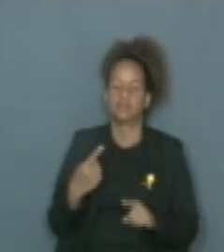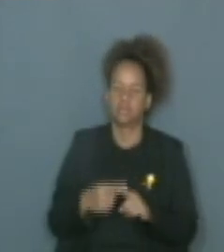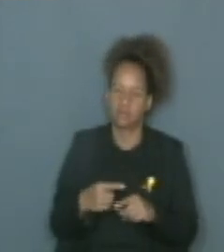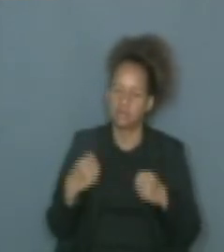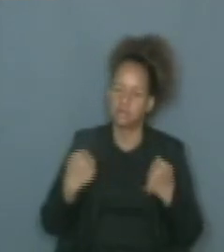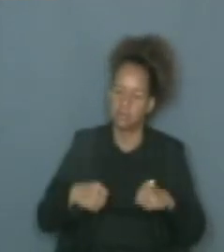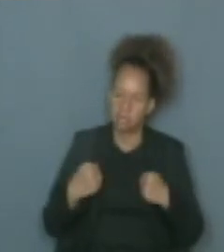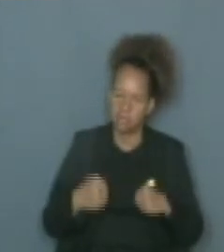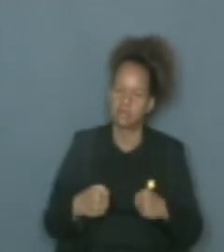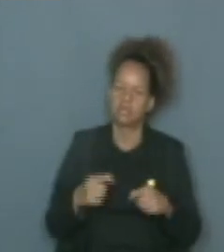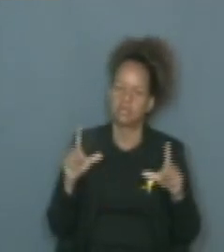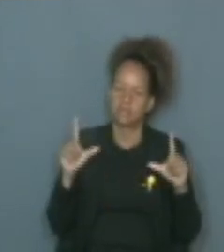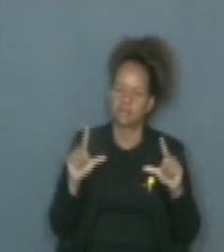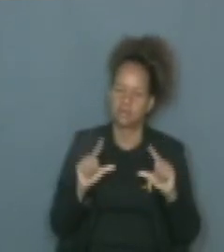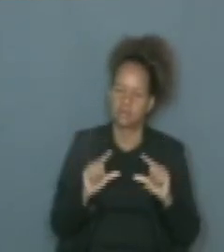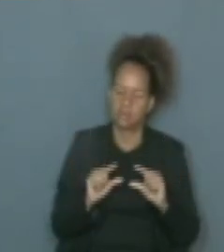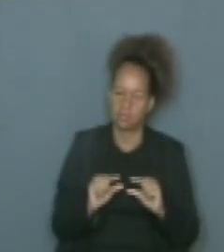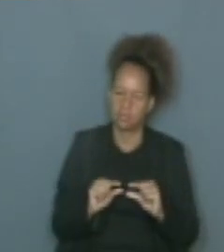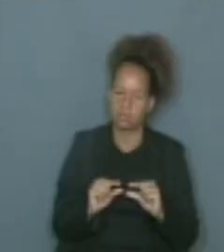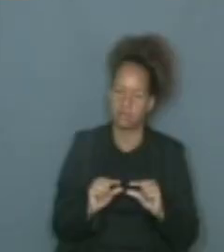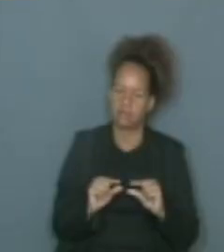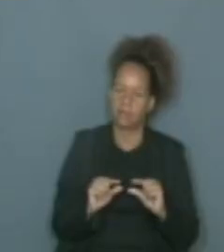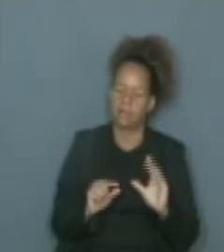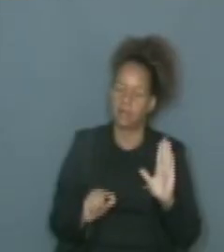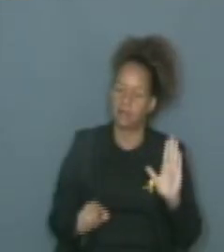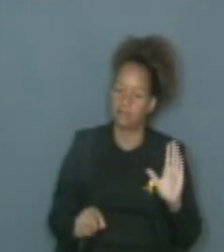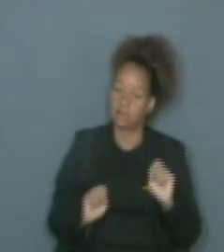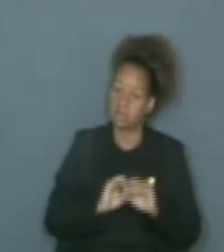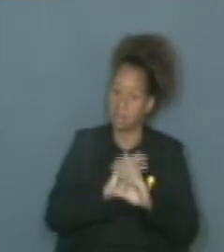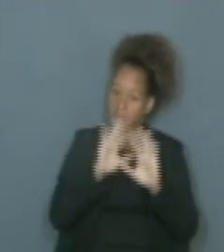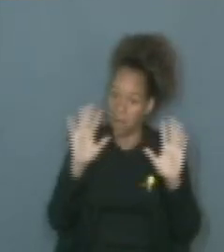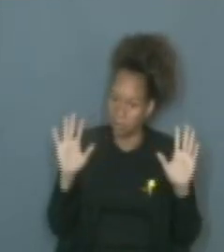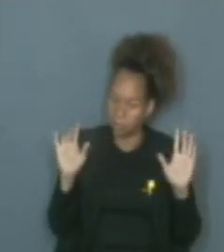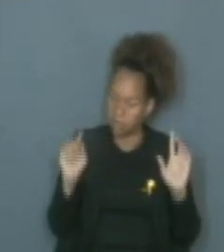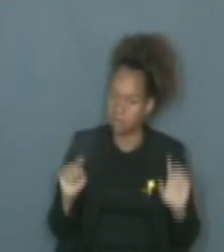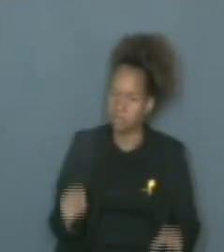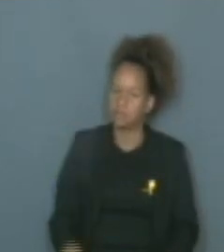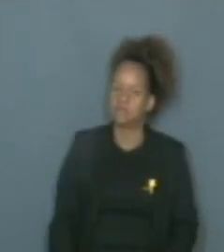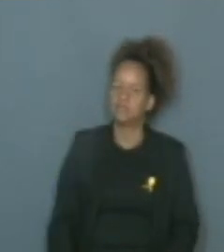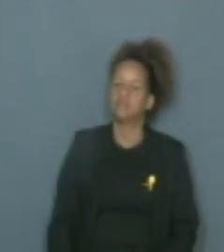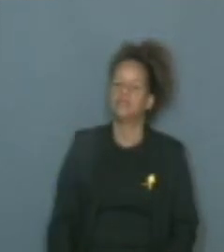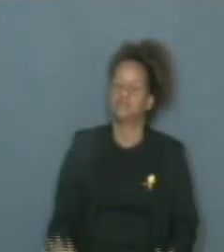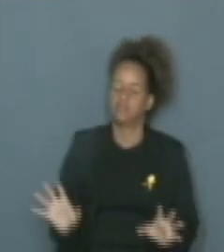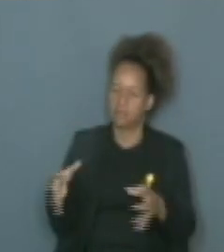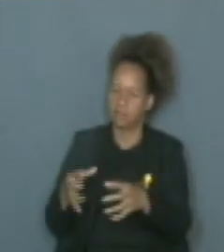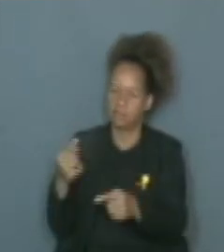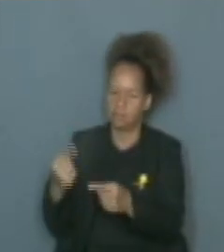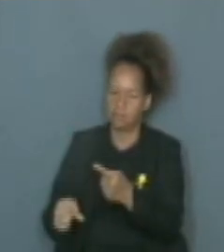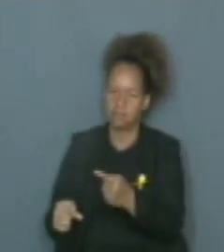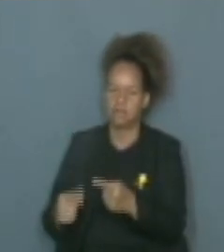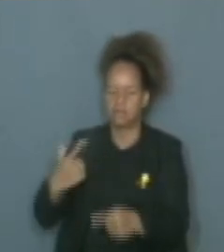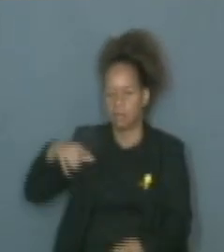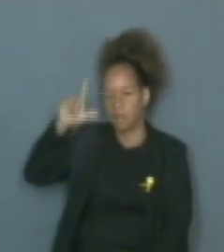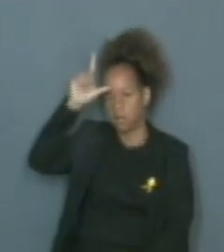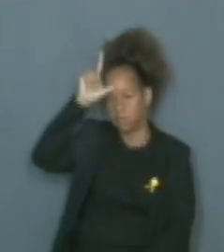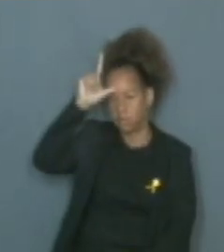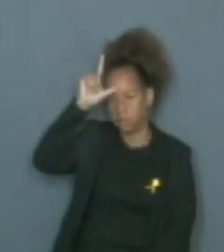nesse projeto uma redução de danos, que fique claro. Que fique claro. Vou indicar a bancada de oposição como